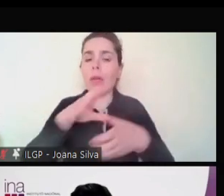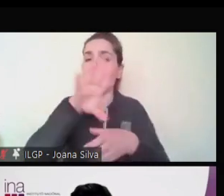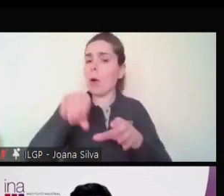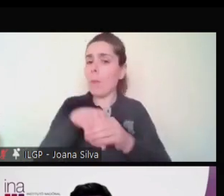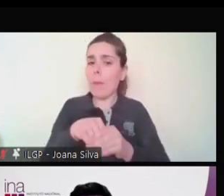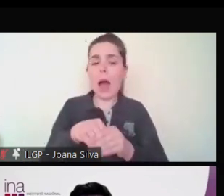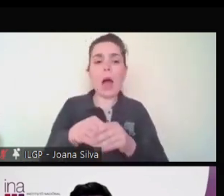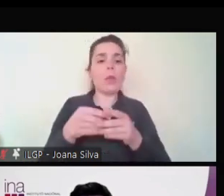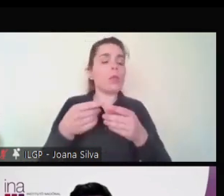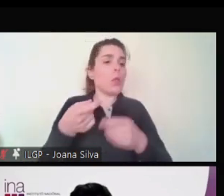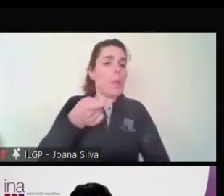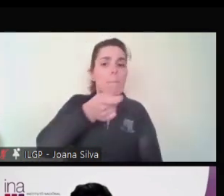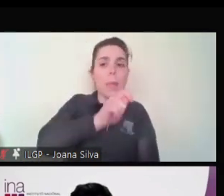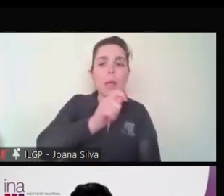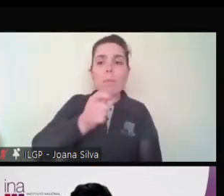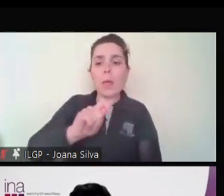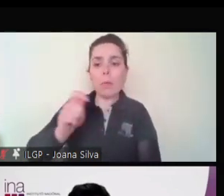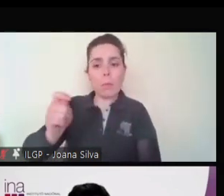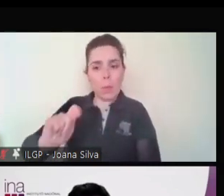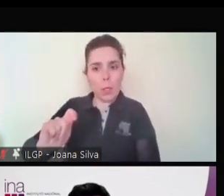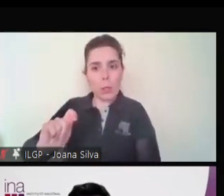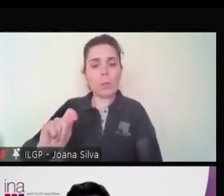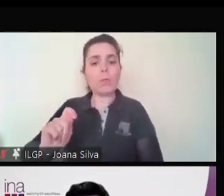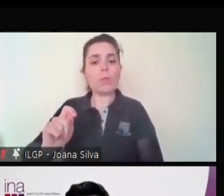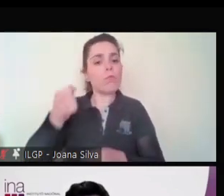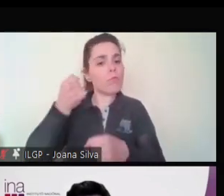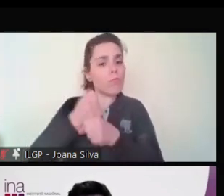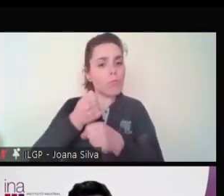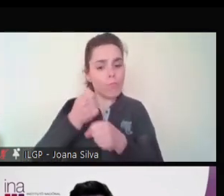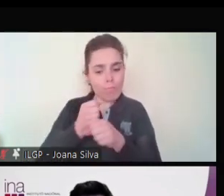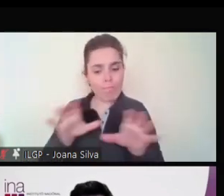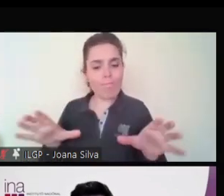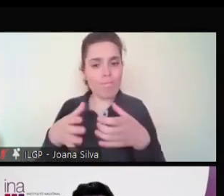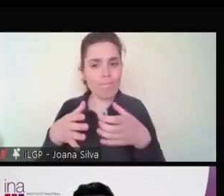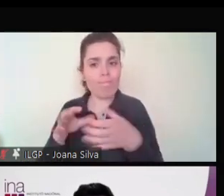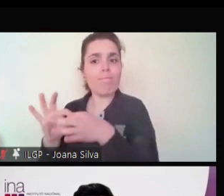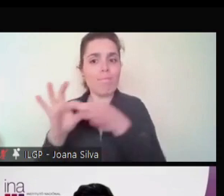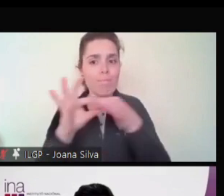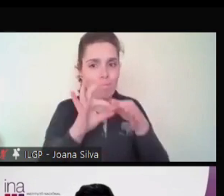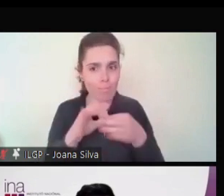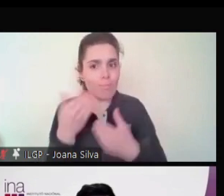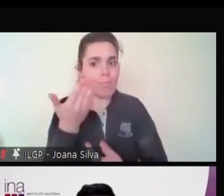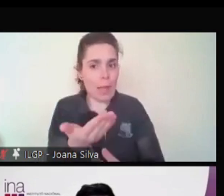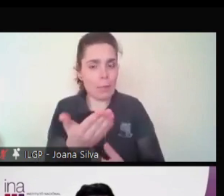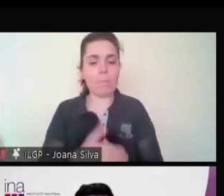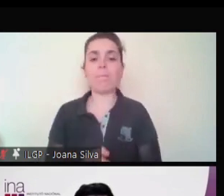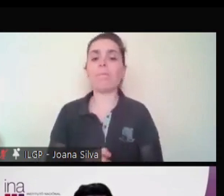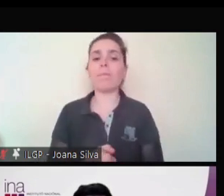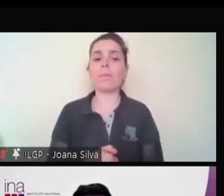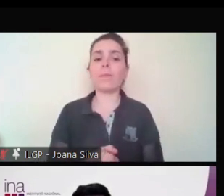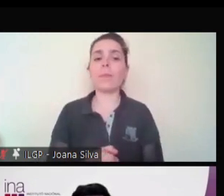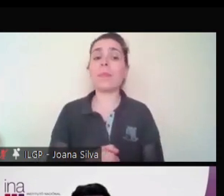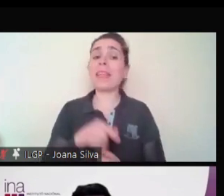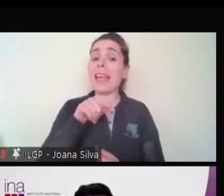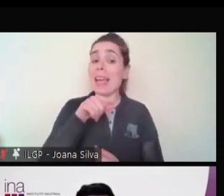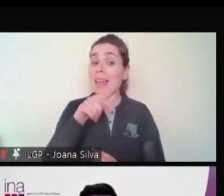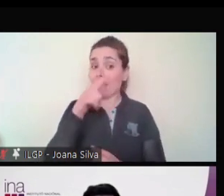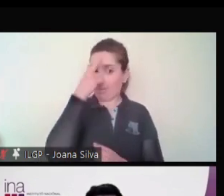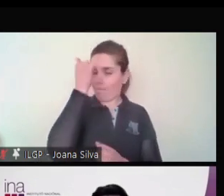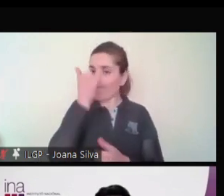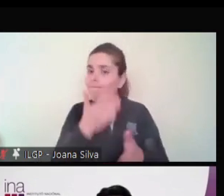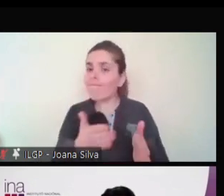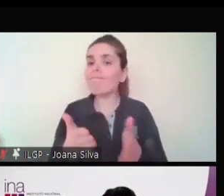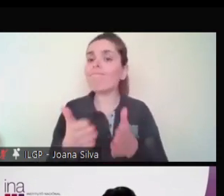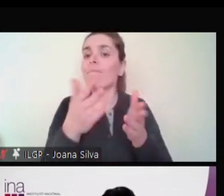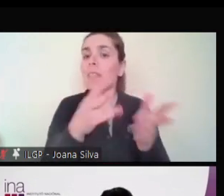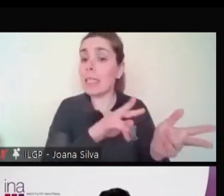maneira formal a trabalharmos em várias destas matérias. E então, a estratégia organiza-se neste